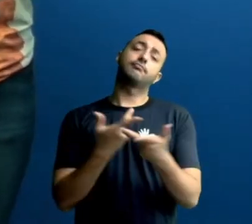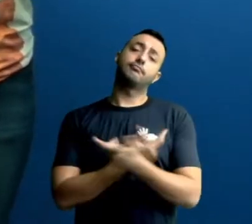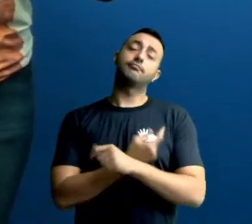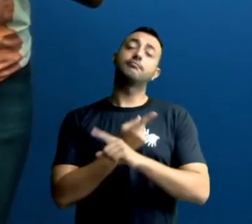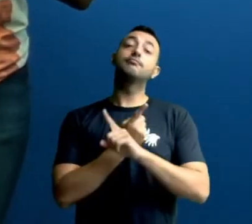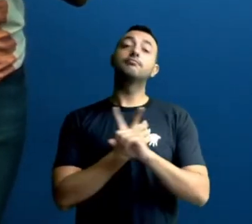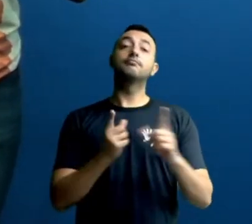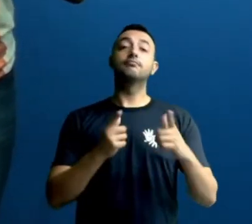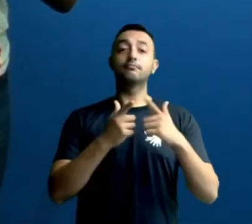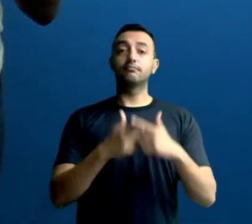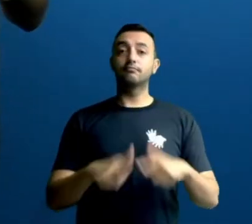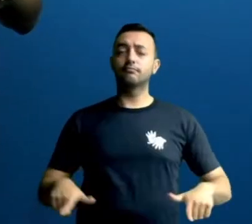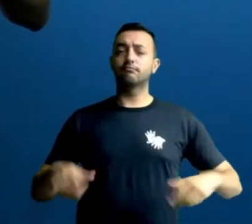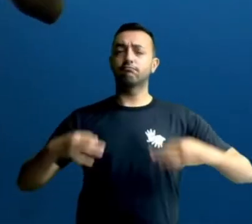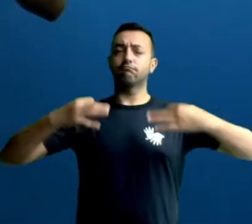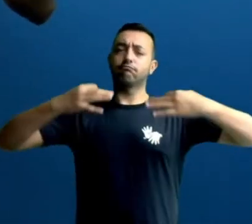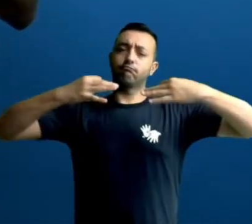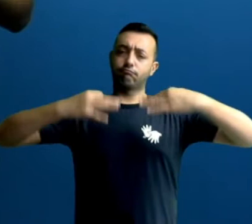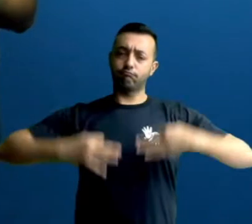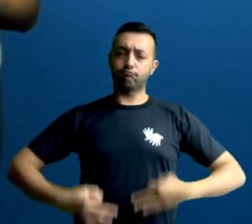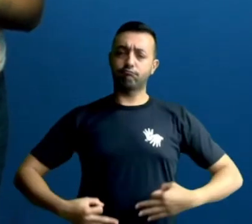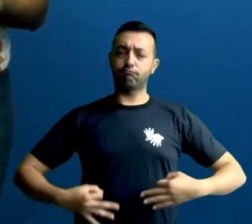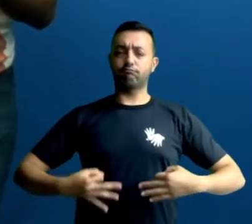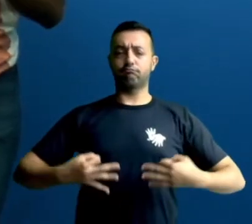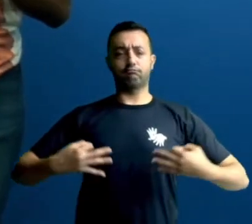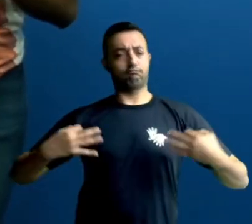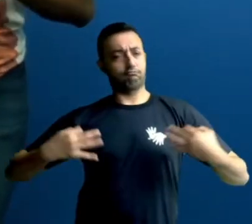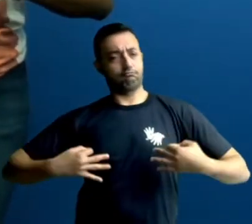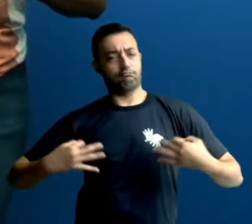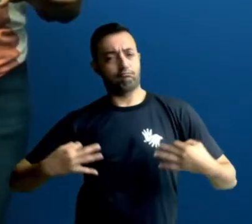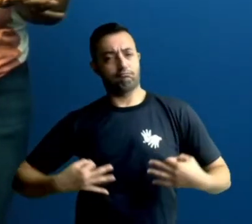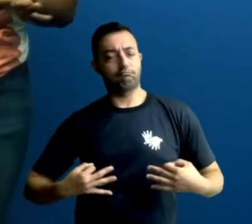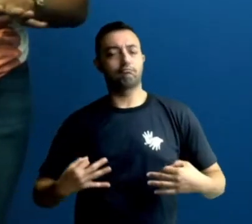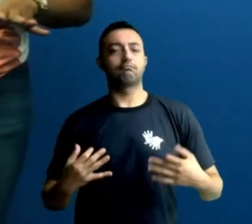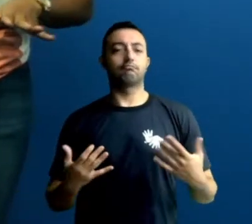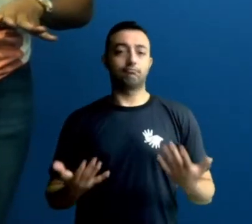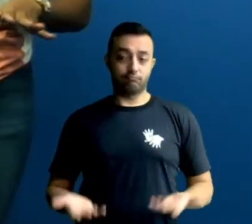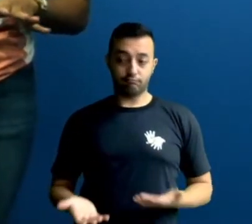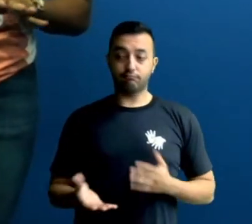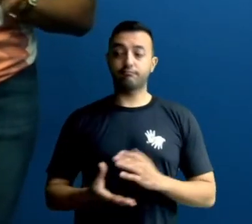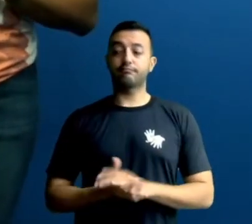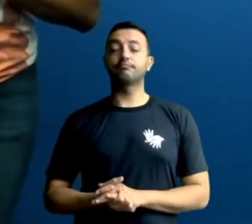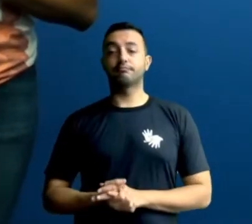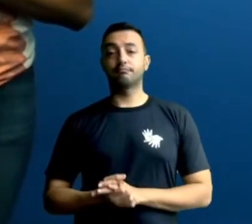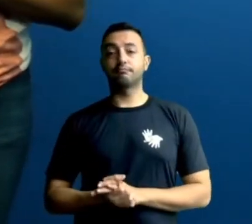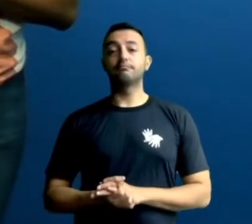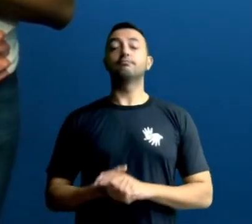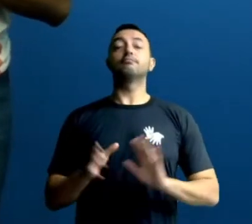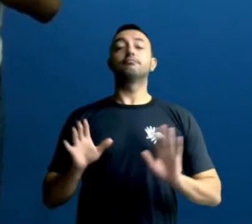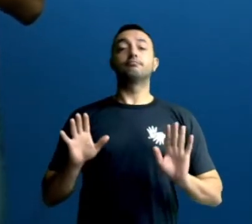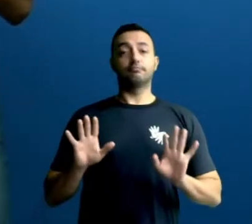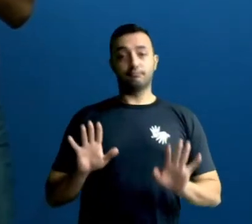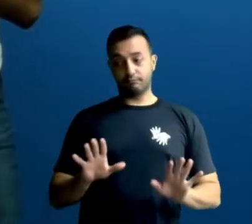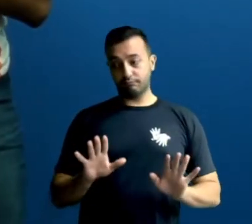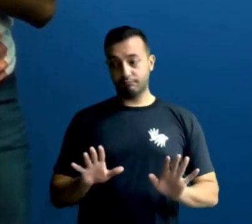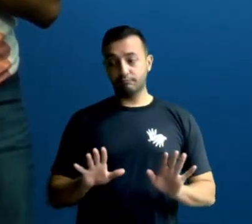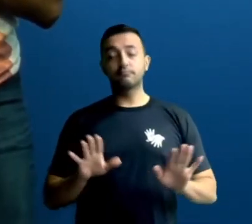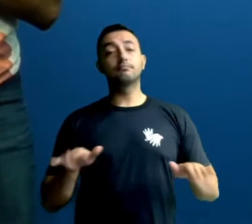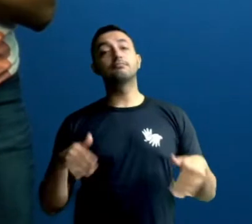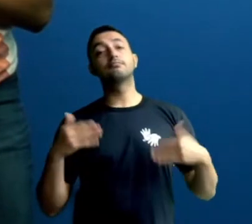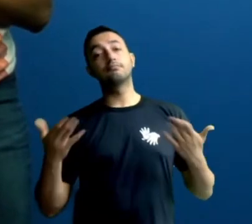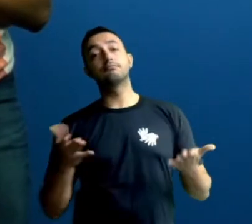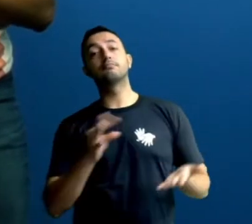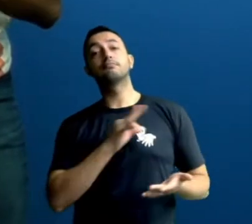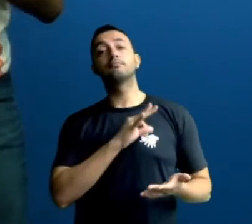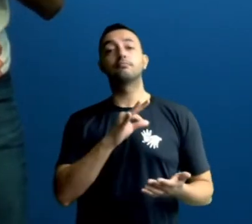uma linguagem ainda mais formal, mais rebuscada, tá? Bom, agora, quais são